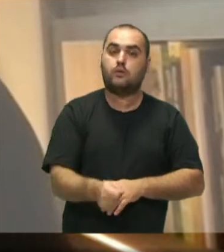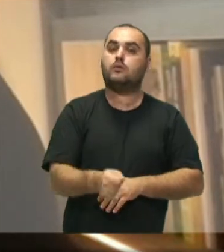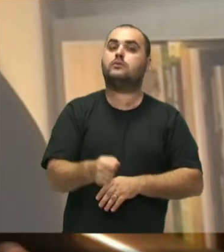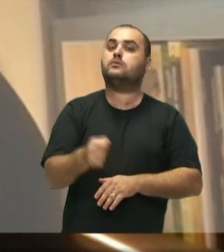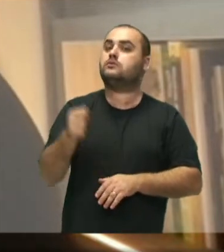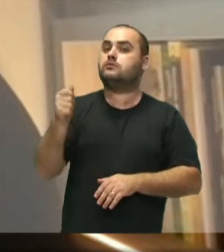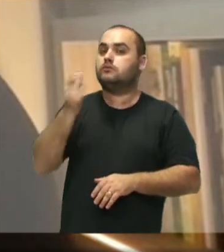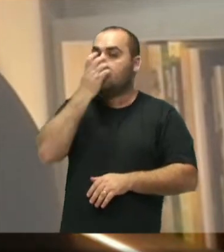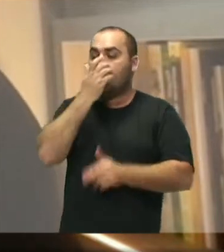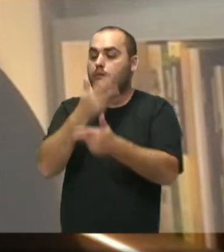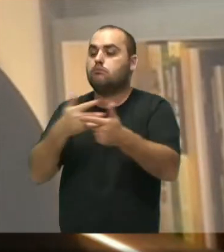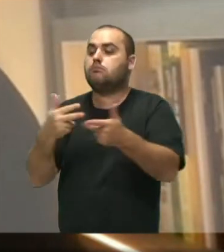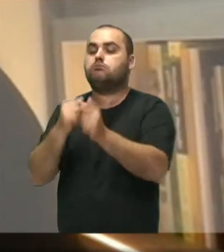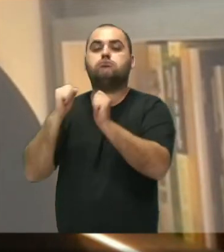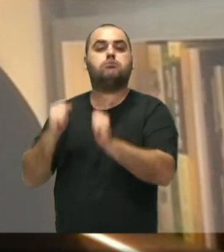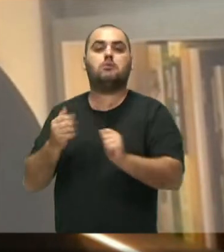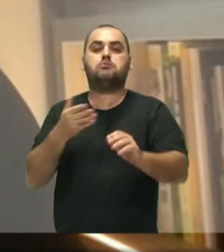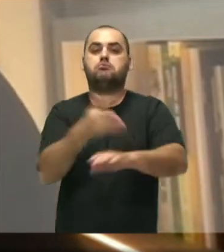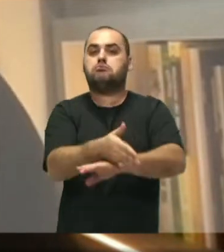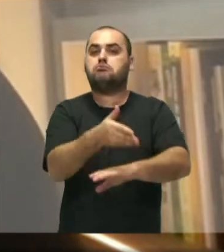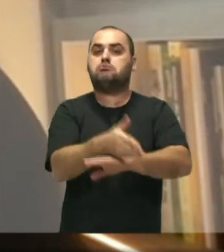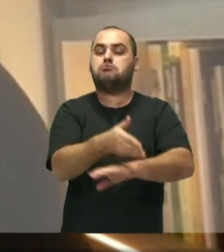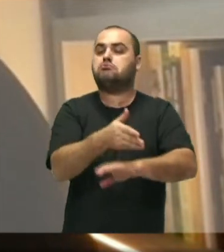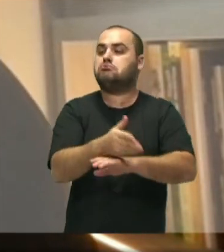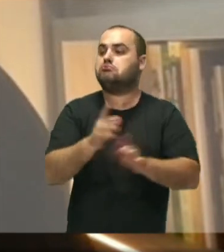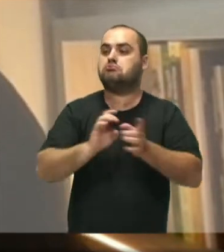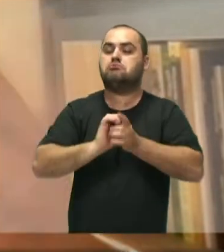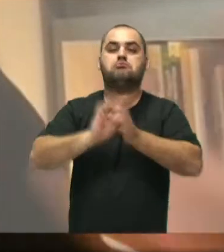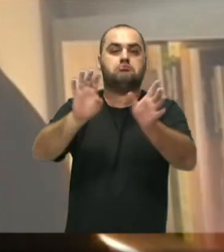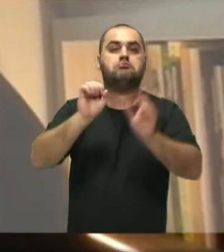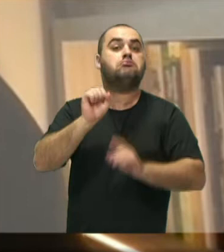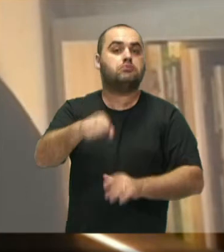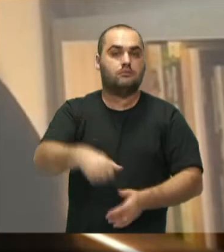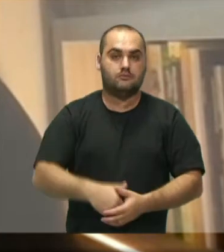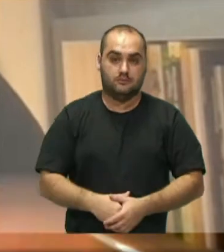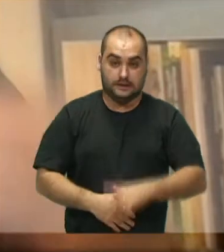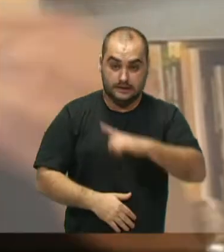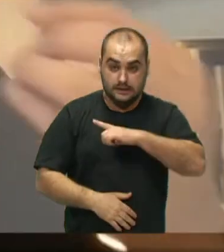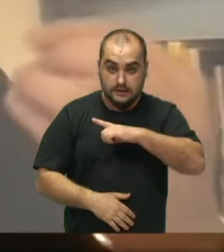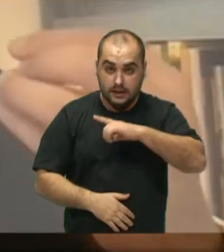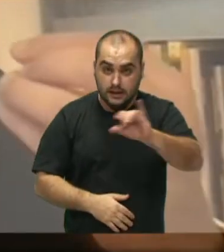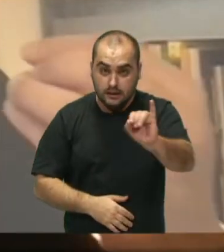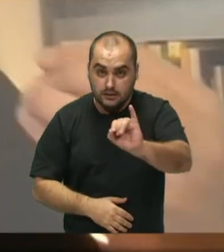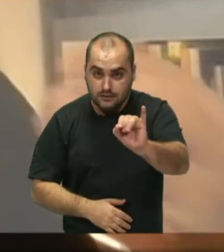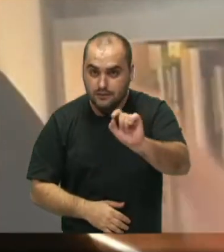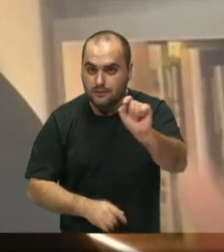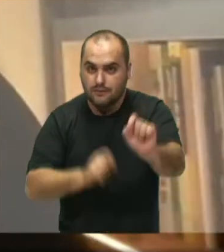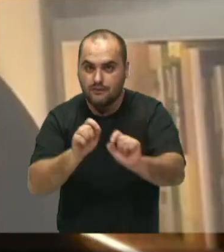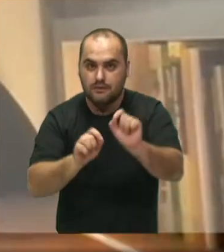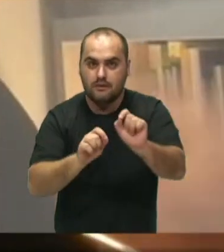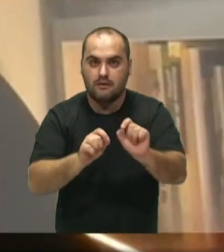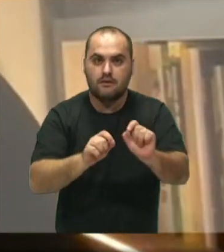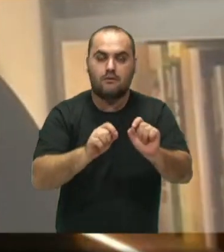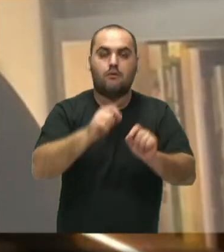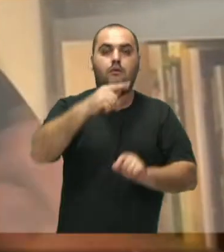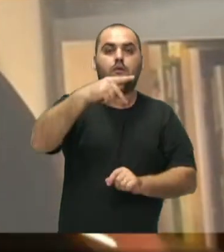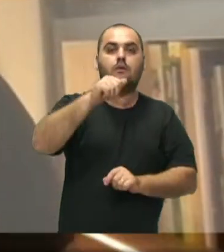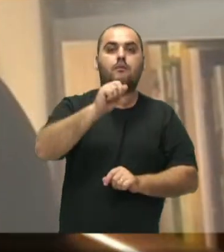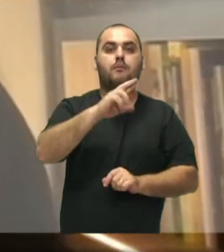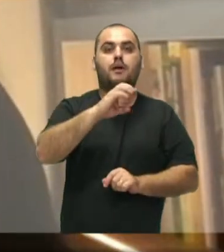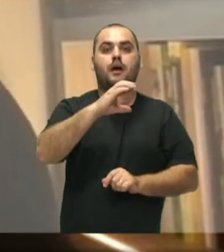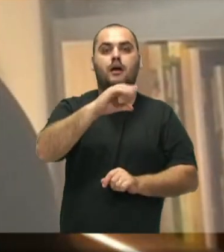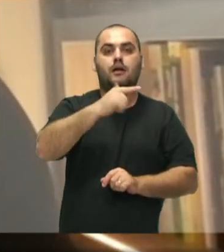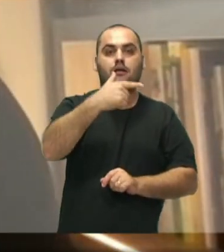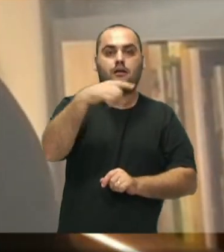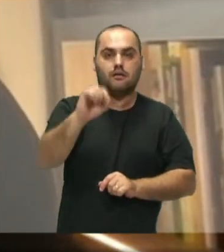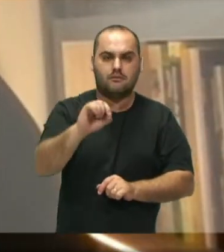né Eventos onde os animais podem e é nós temos em Itajaí o os parques o parque